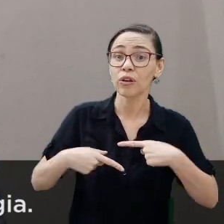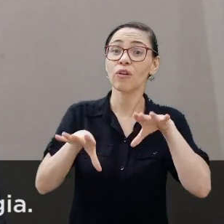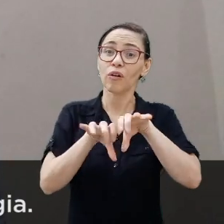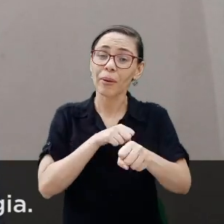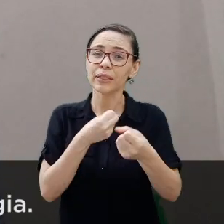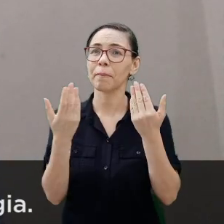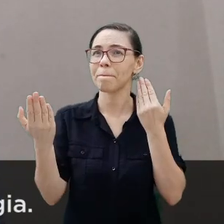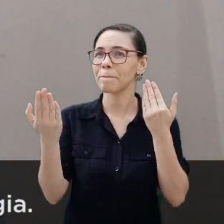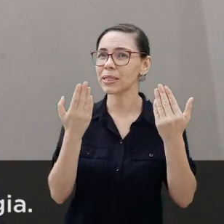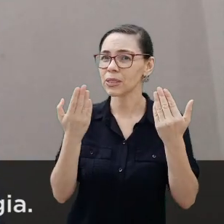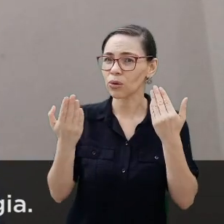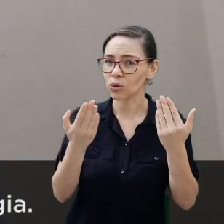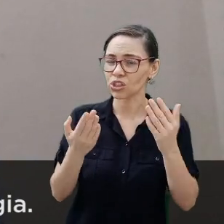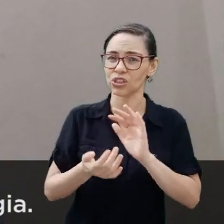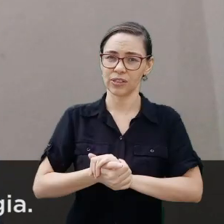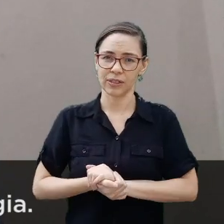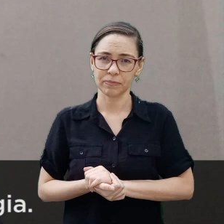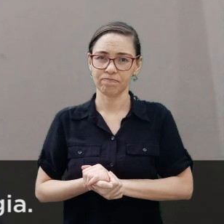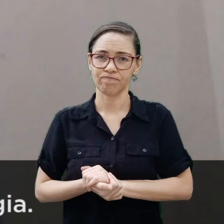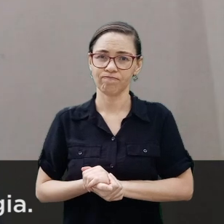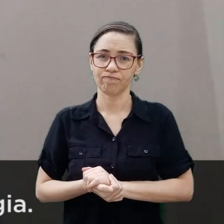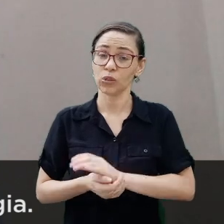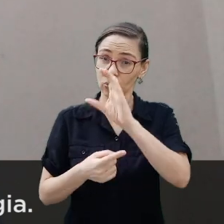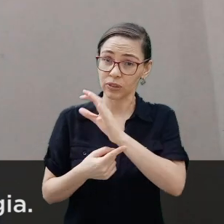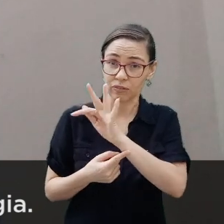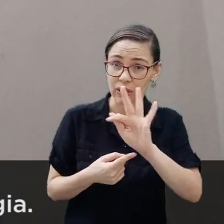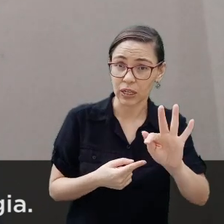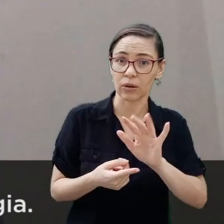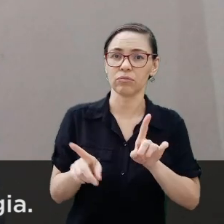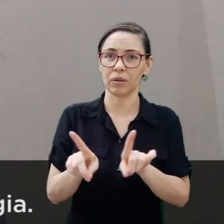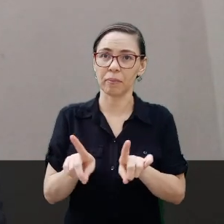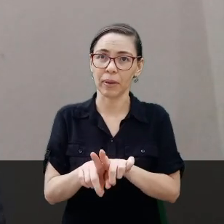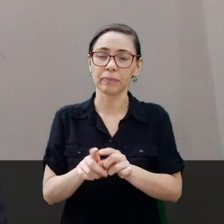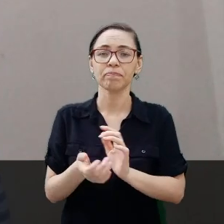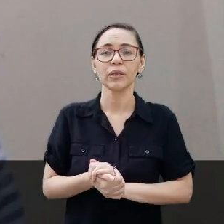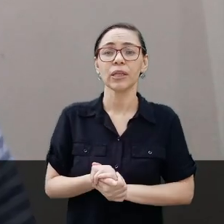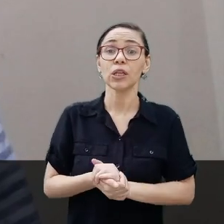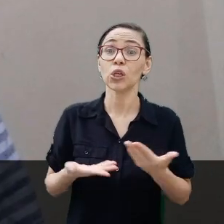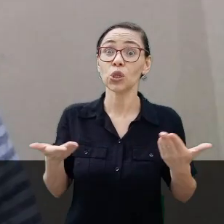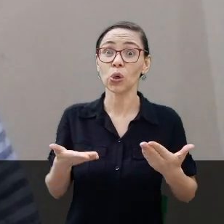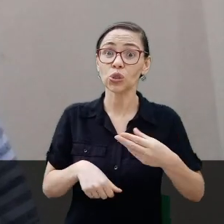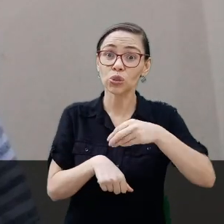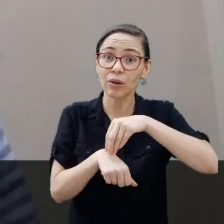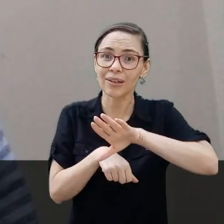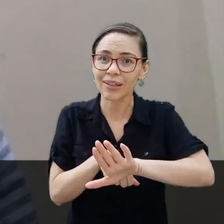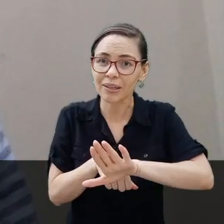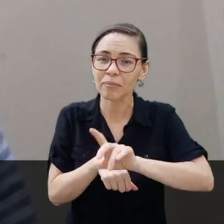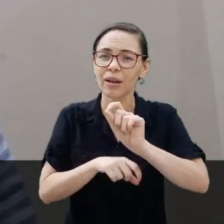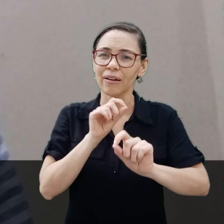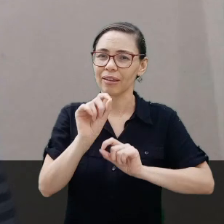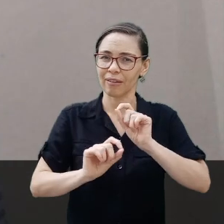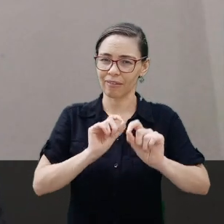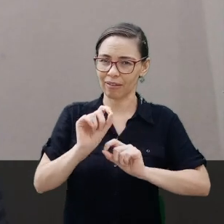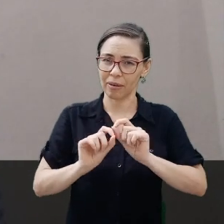da Comissão de Direitos Humanos do Conselho Federal de Psicologia e venho hoje aqui falar um